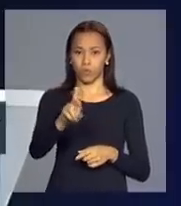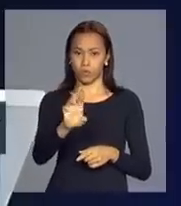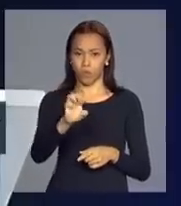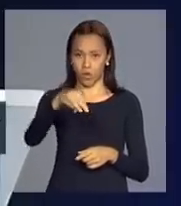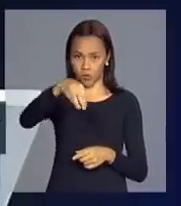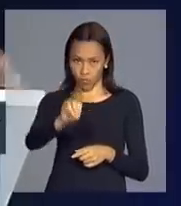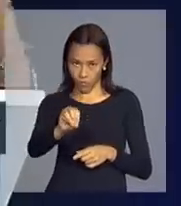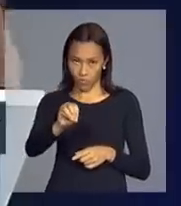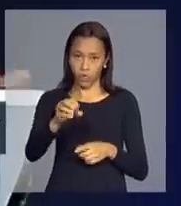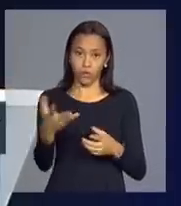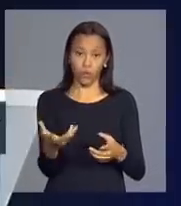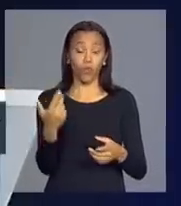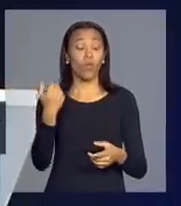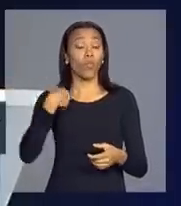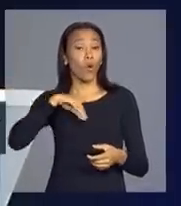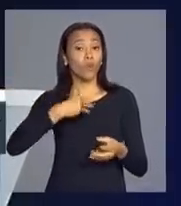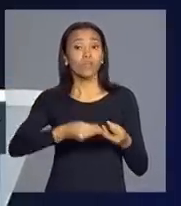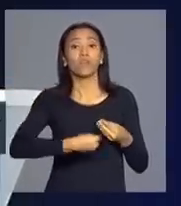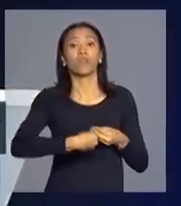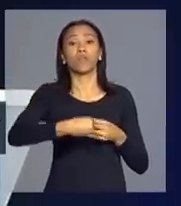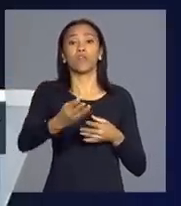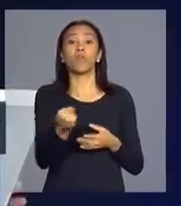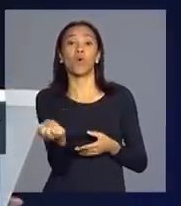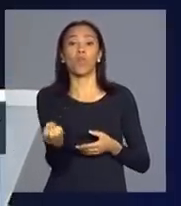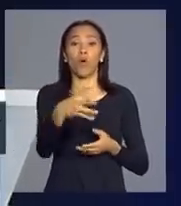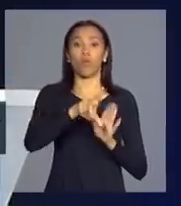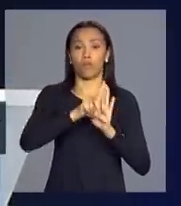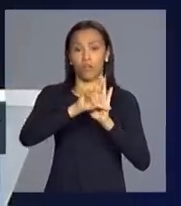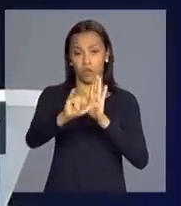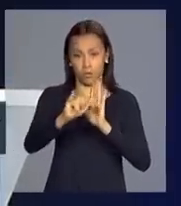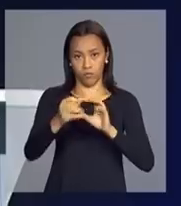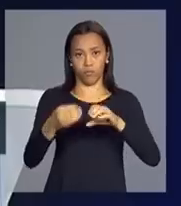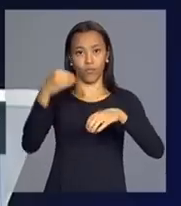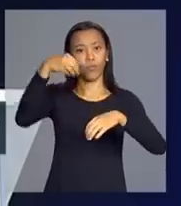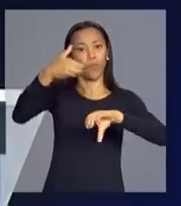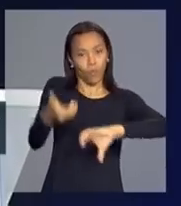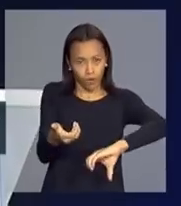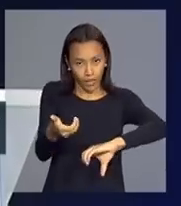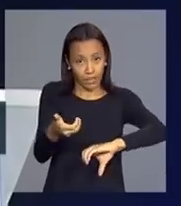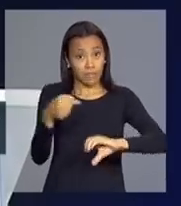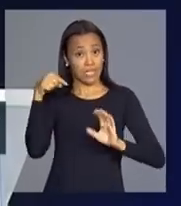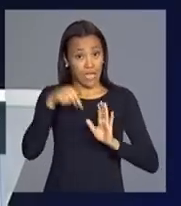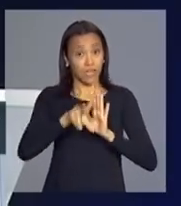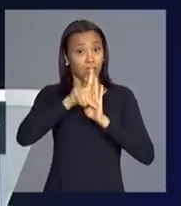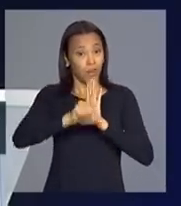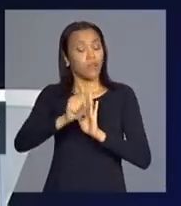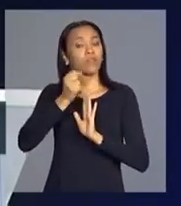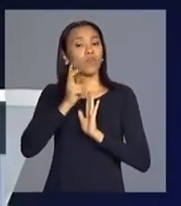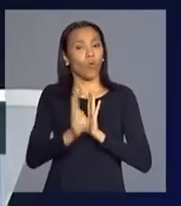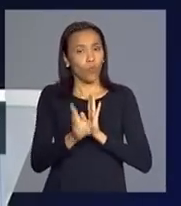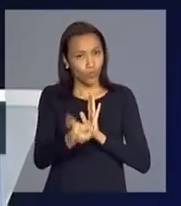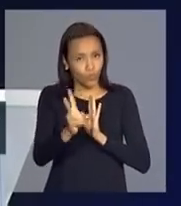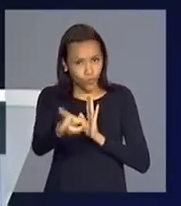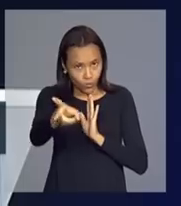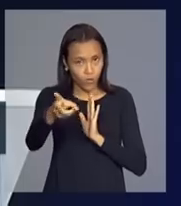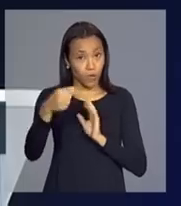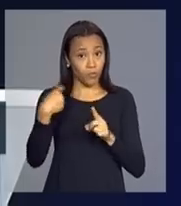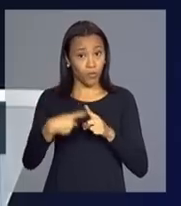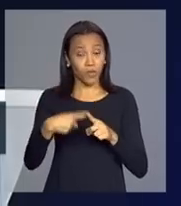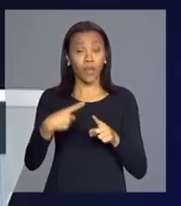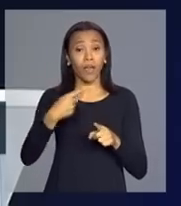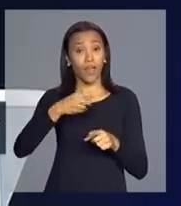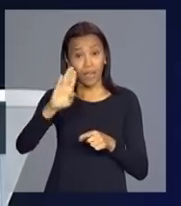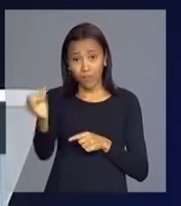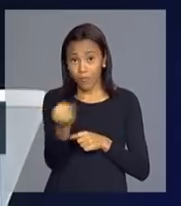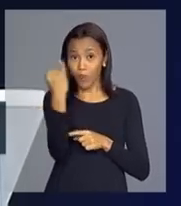nós mandamos uma nova lei para o Congresso. E essa lei insiste nessa questão, porque ela é essencial para o Brasil